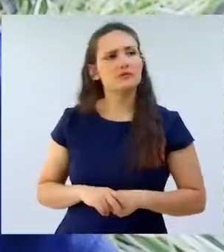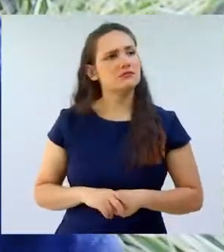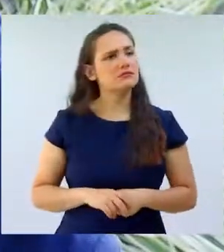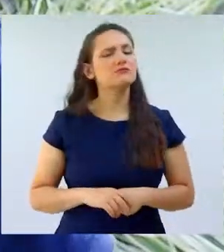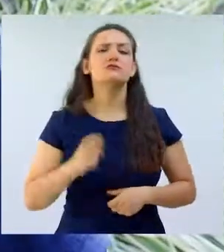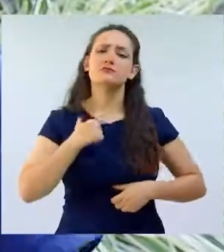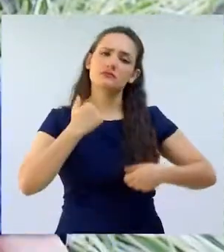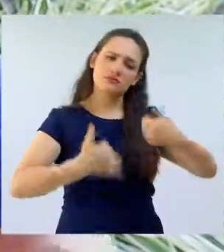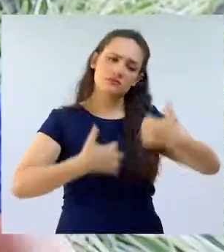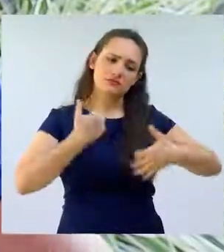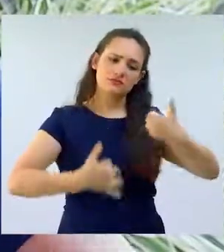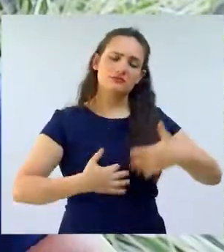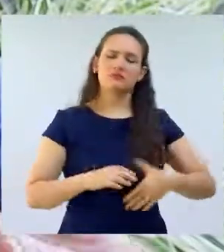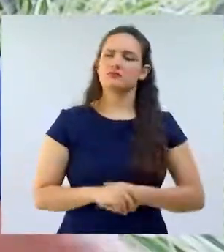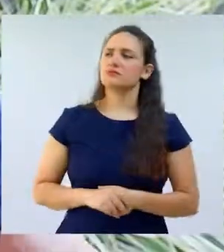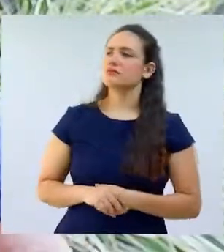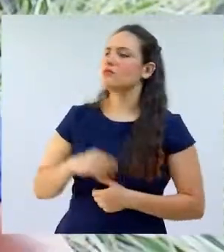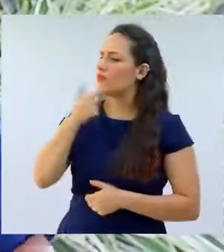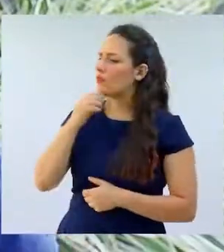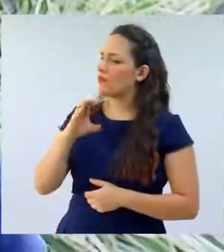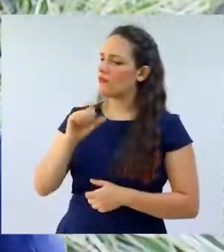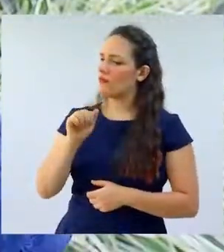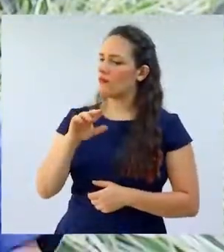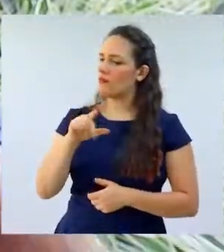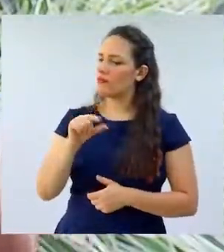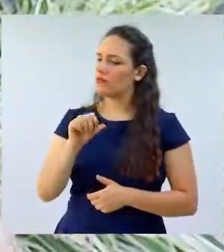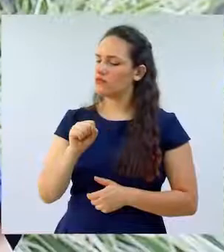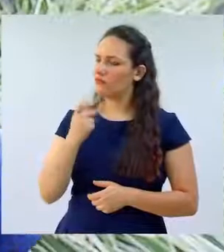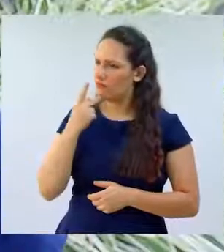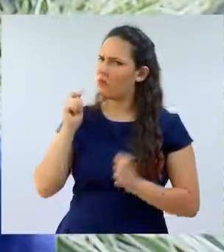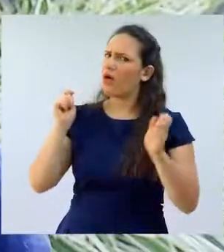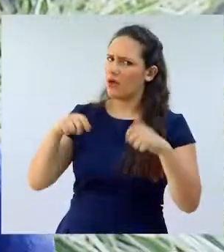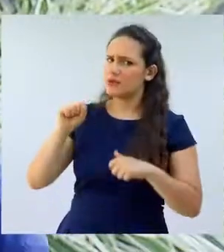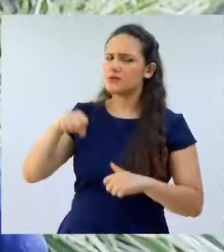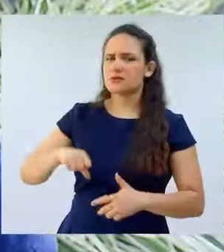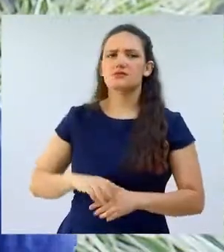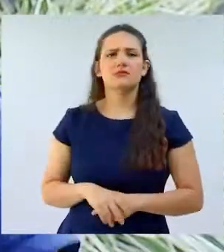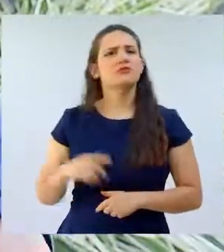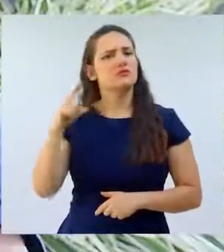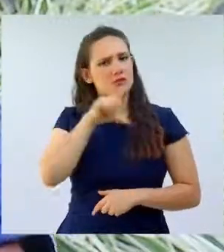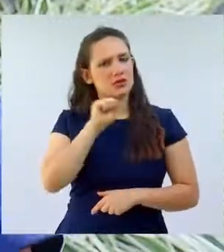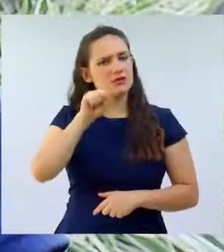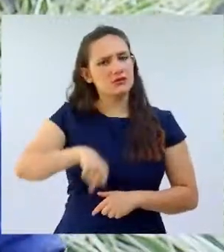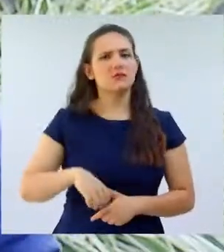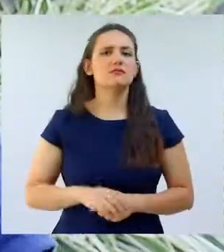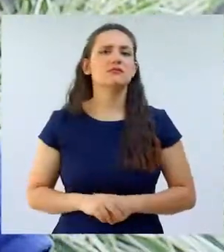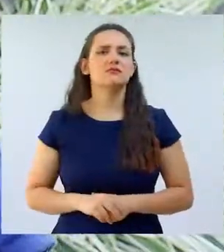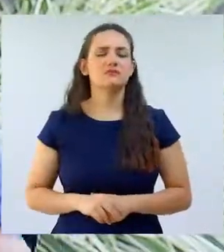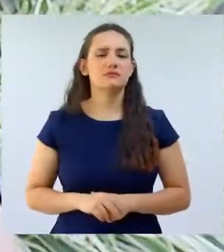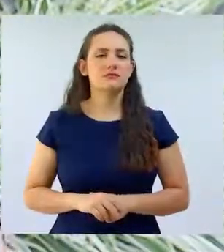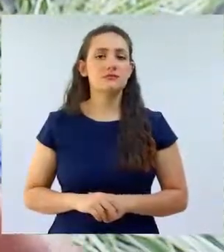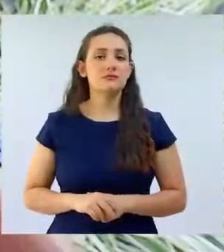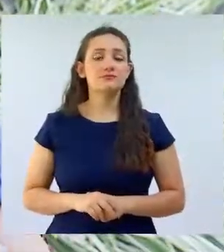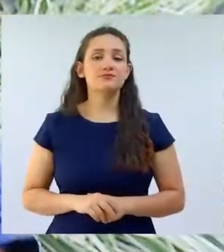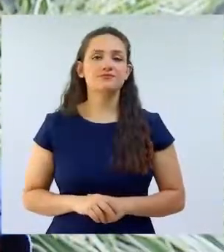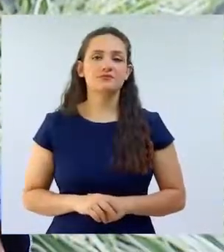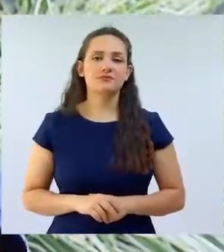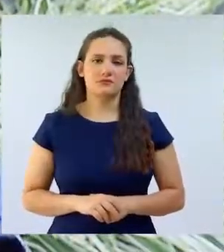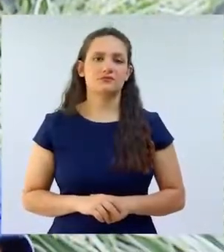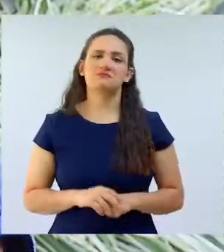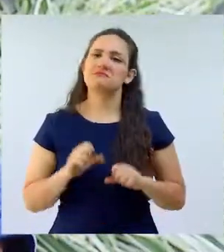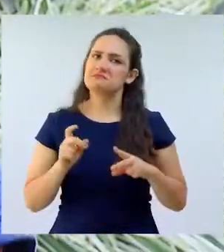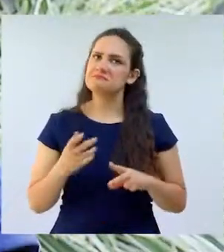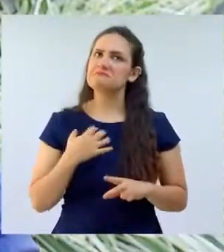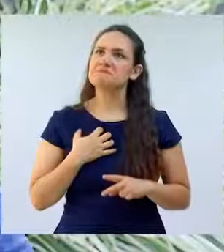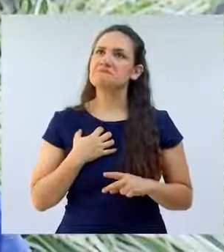Portugal. E aí eu expliquei como é que eu ia fazer, assim. O Carlos Portugal falou, não, é possível, sim. Ele faz, pode deixar que ele faz. Né? Só pela explicação que eu